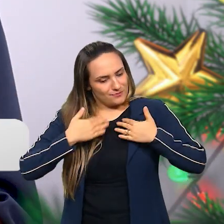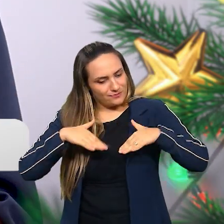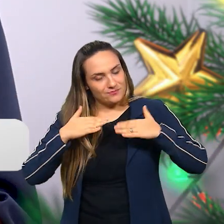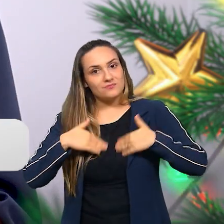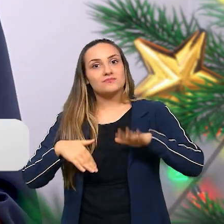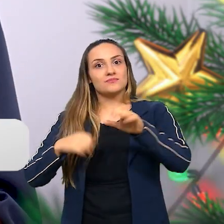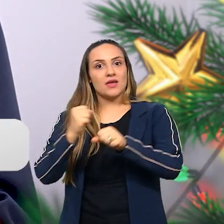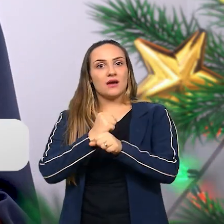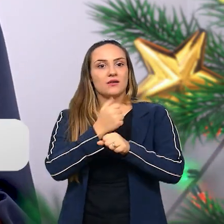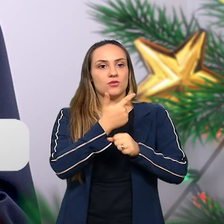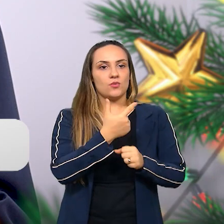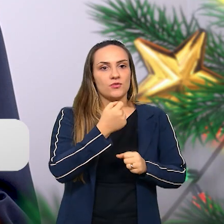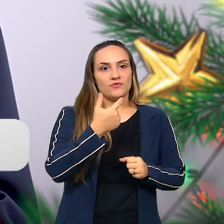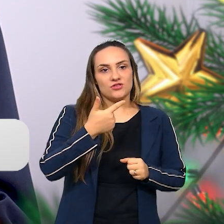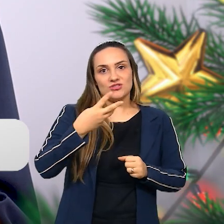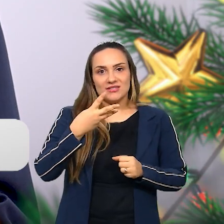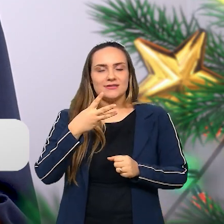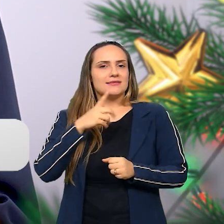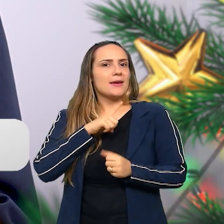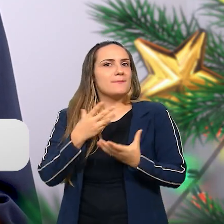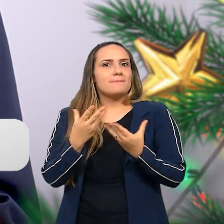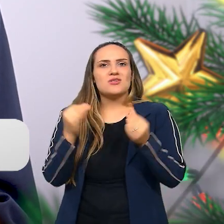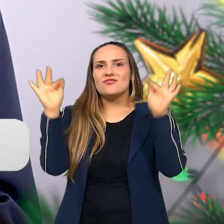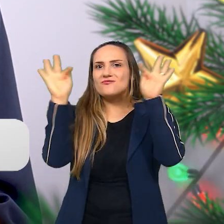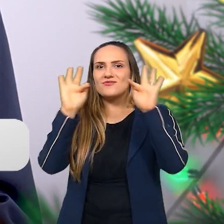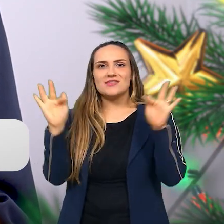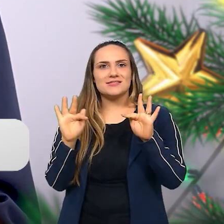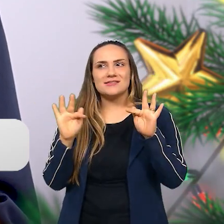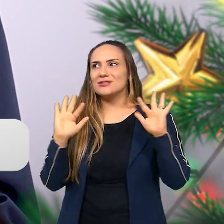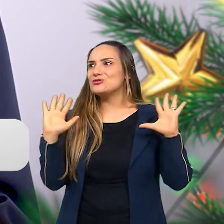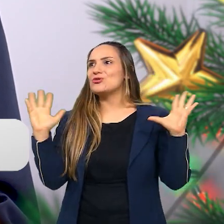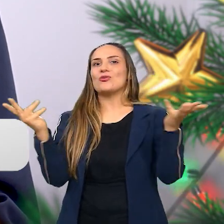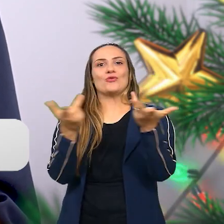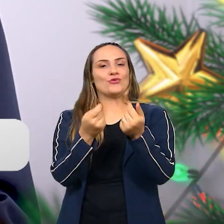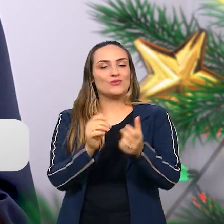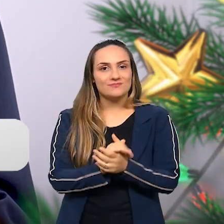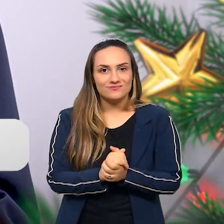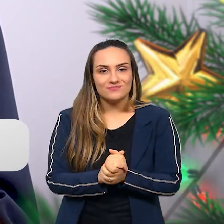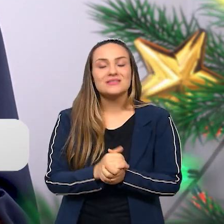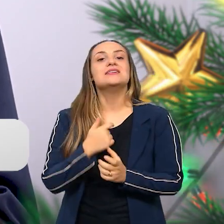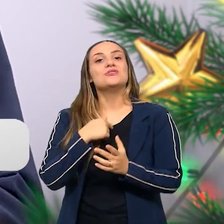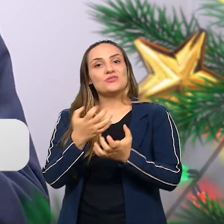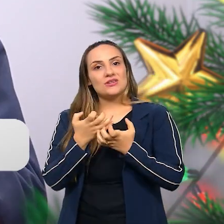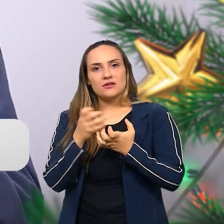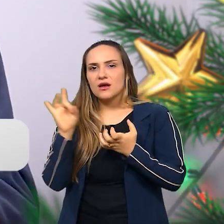e um 2023 repleto de felicidades a todos vocês.